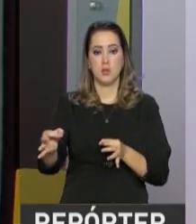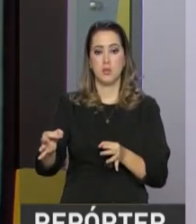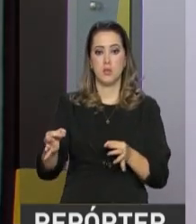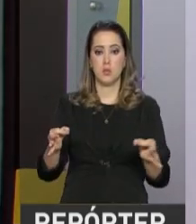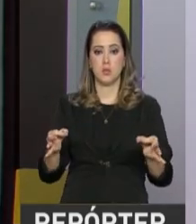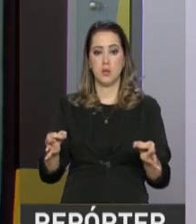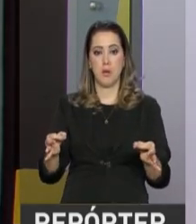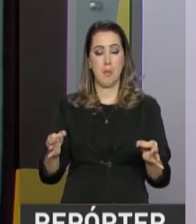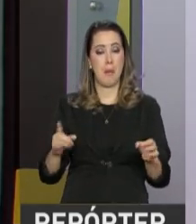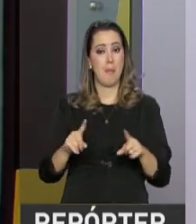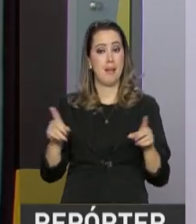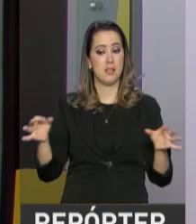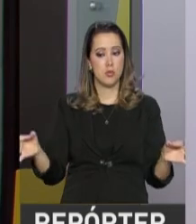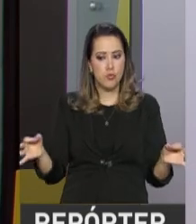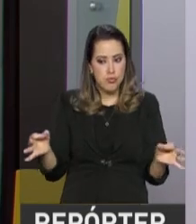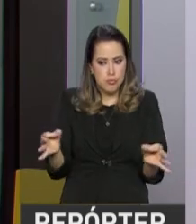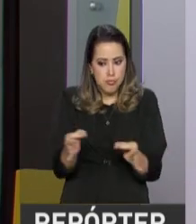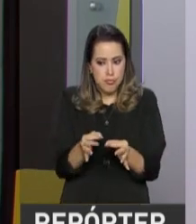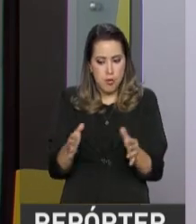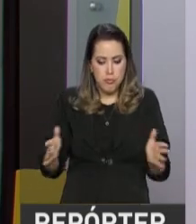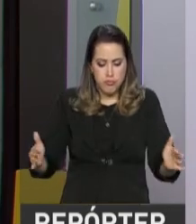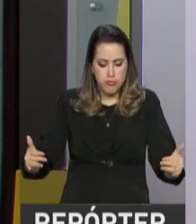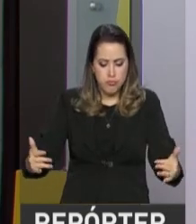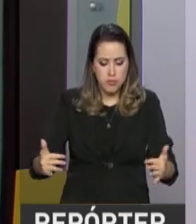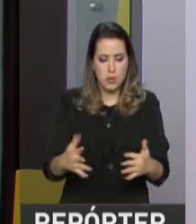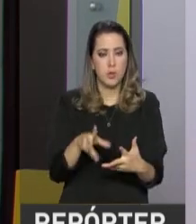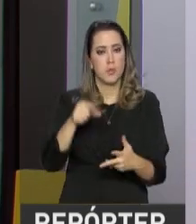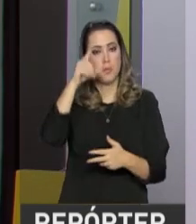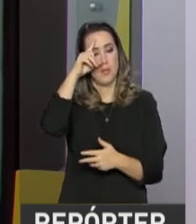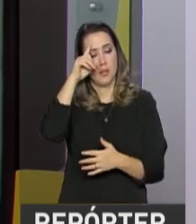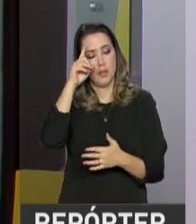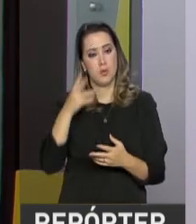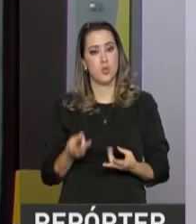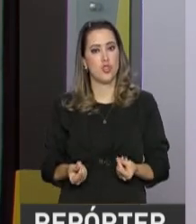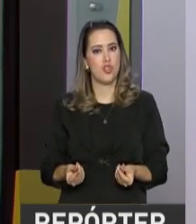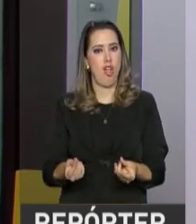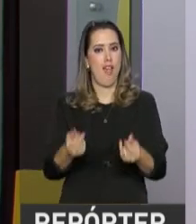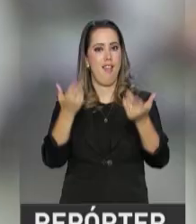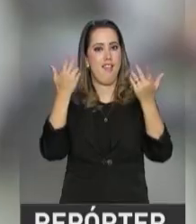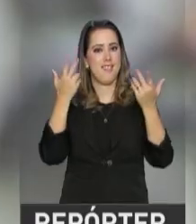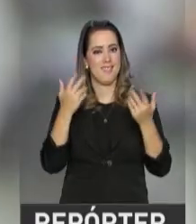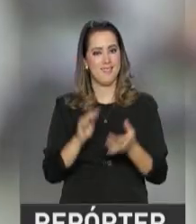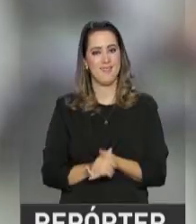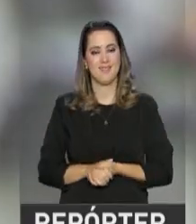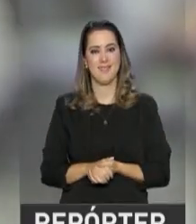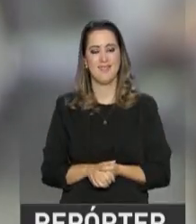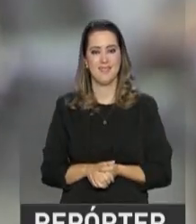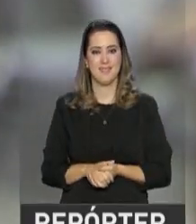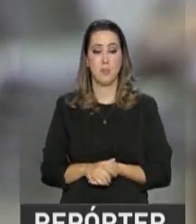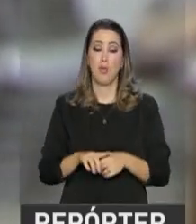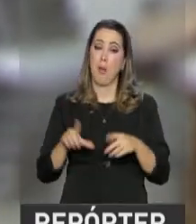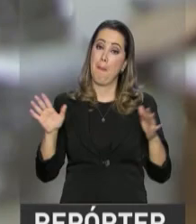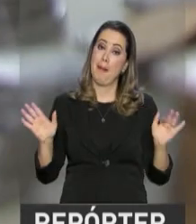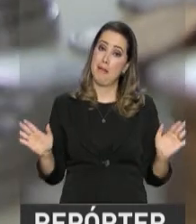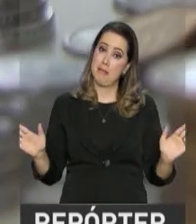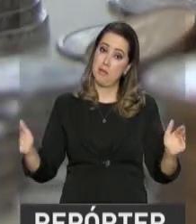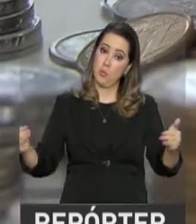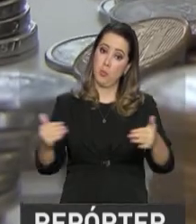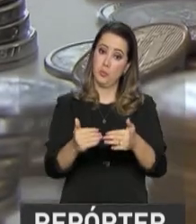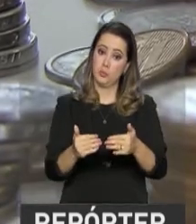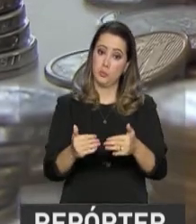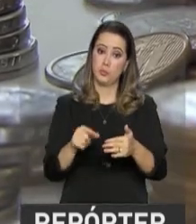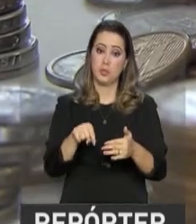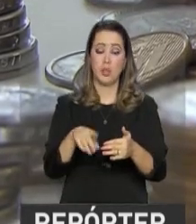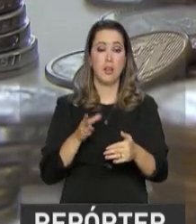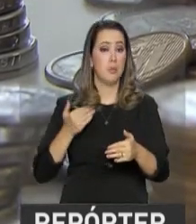Quando você junta todas e você faz isso todos os dias, elas valem muito o empenho. Mas guardar moedas por longos